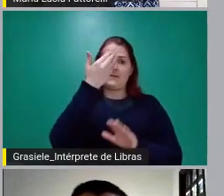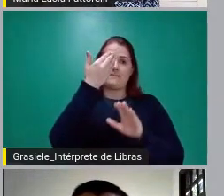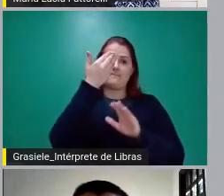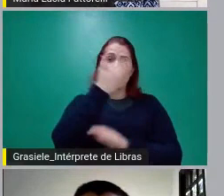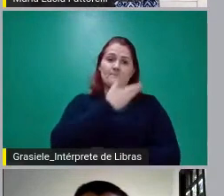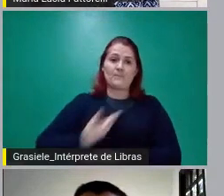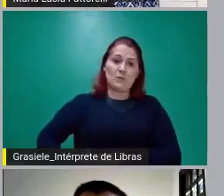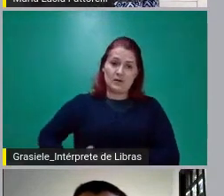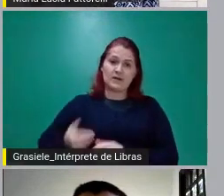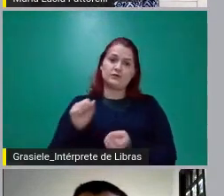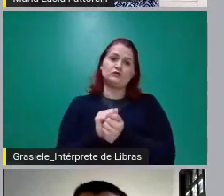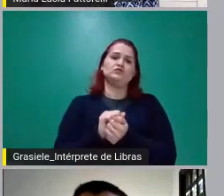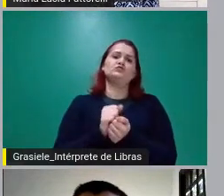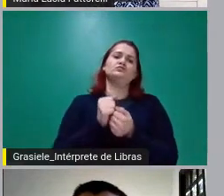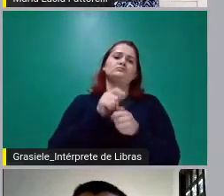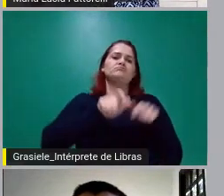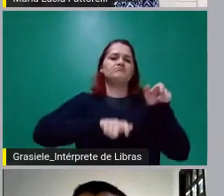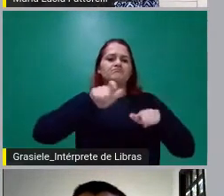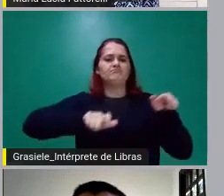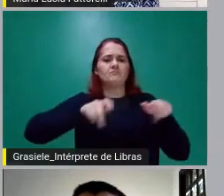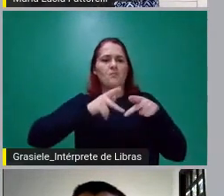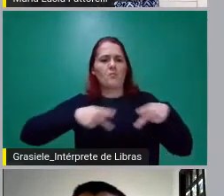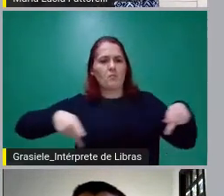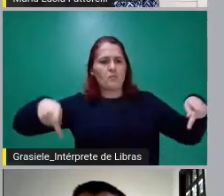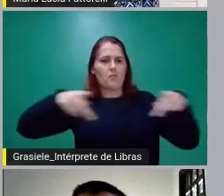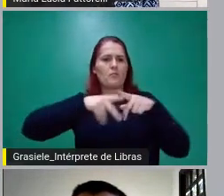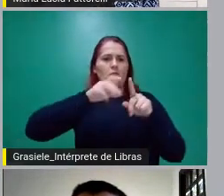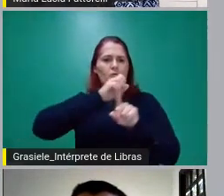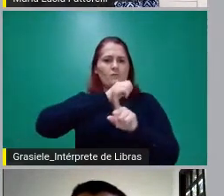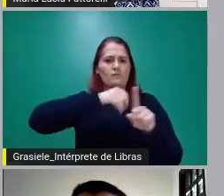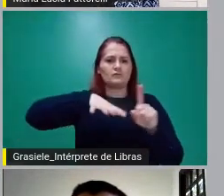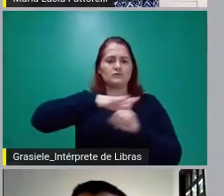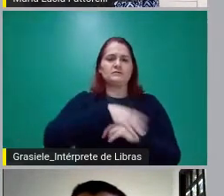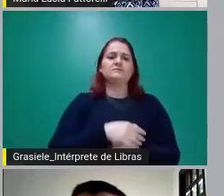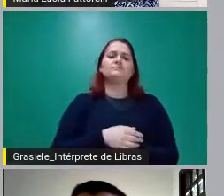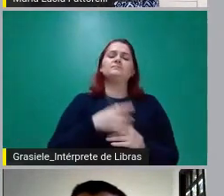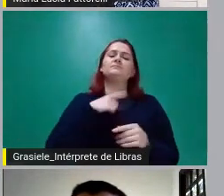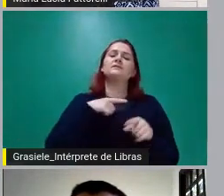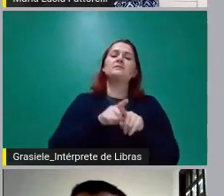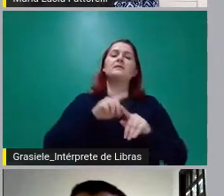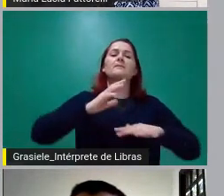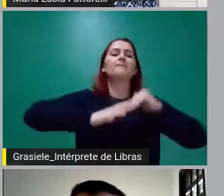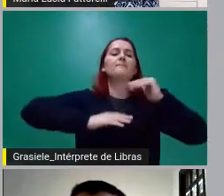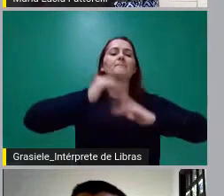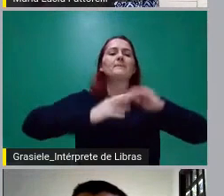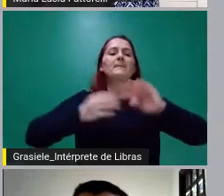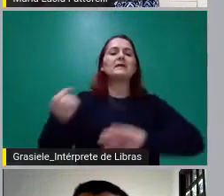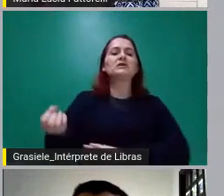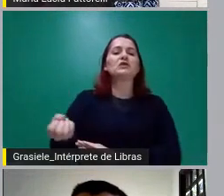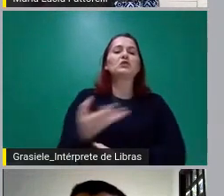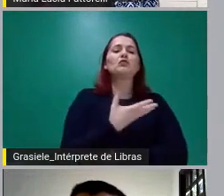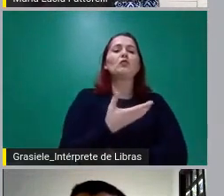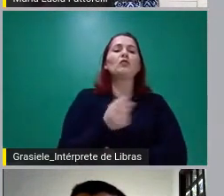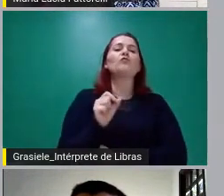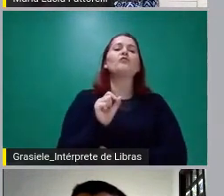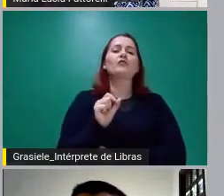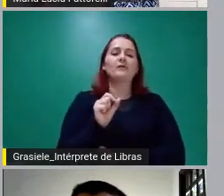feita. Como práticas inovadoras, nós temos economia solidária, sistemas bancários sem juros, como é o